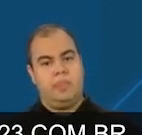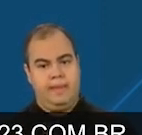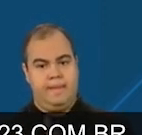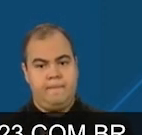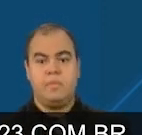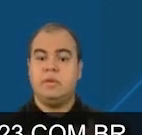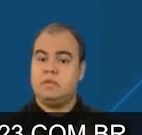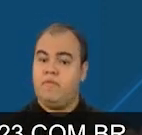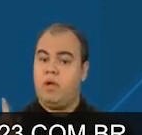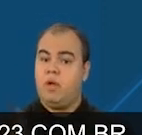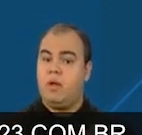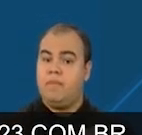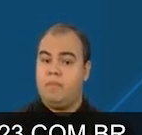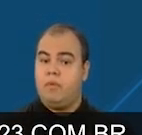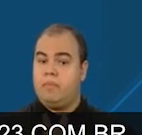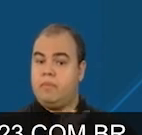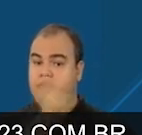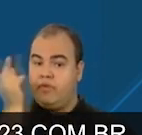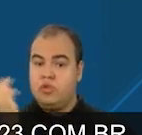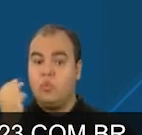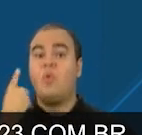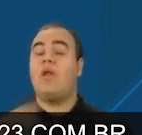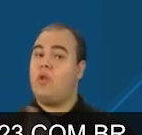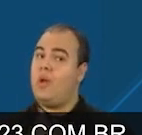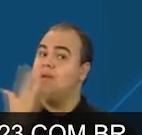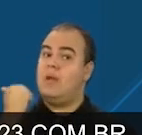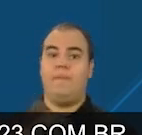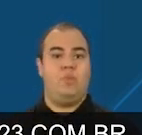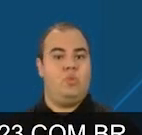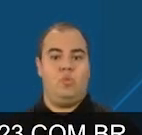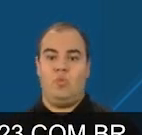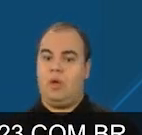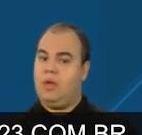fala que é da prefeitura, mas sabemos que não é da prefeitura? Isso tem que deixar claro.